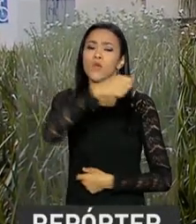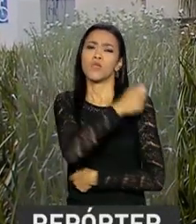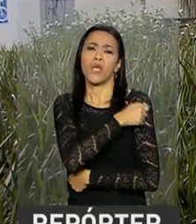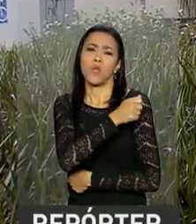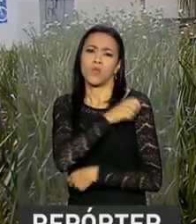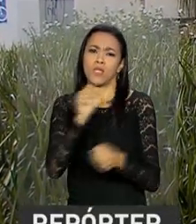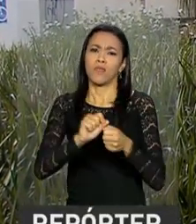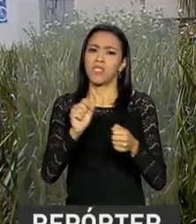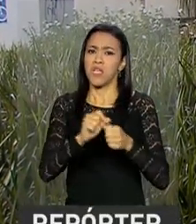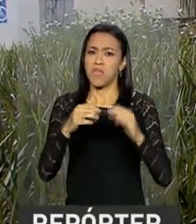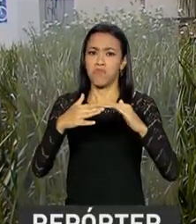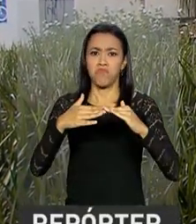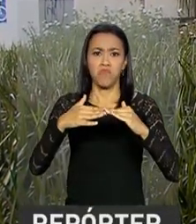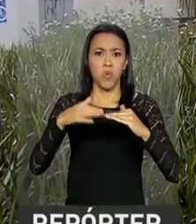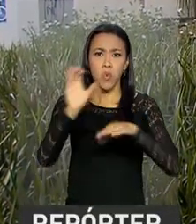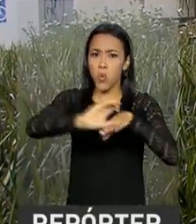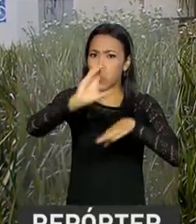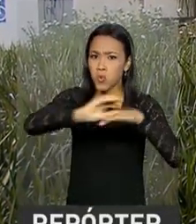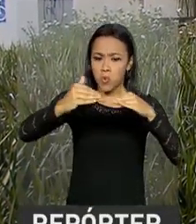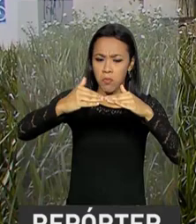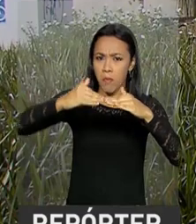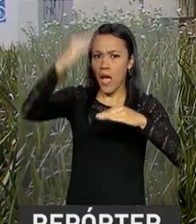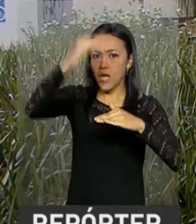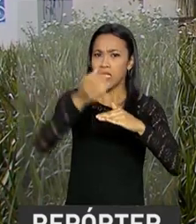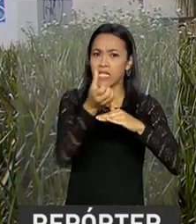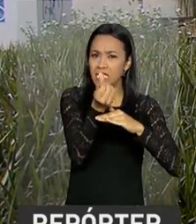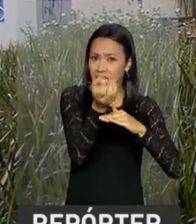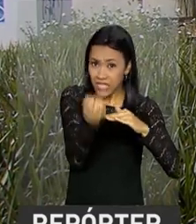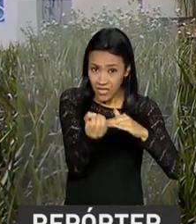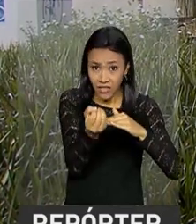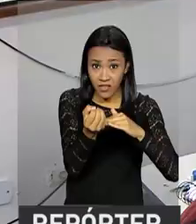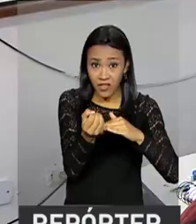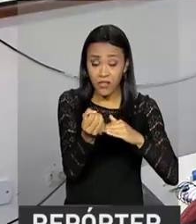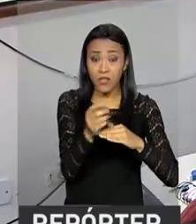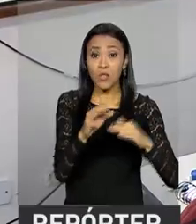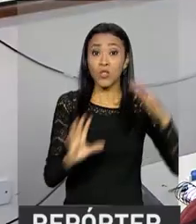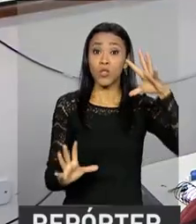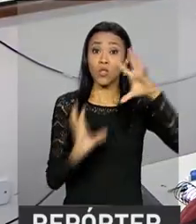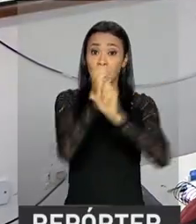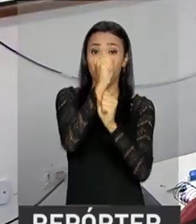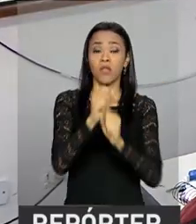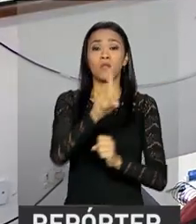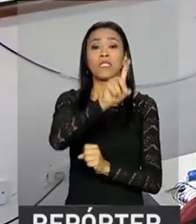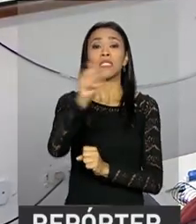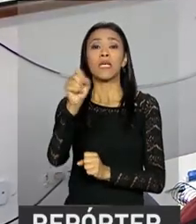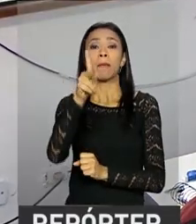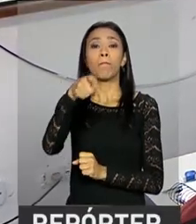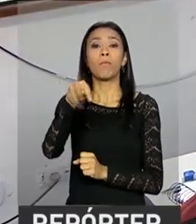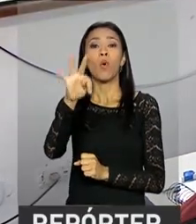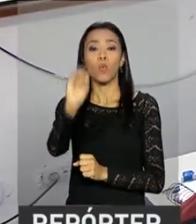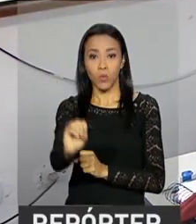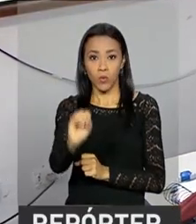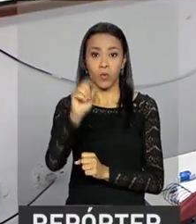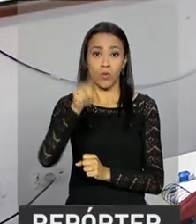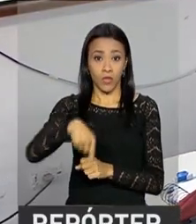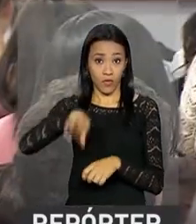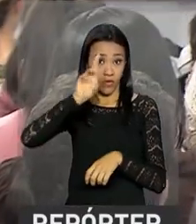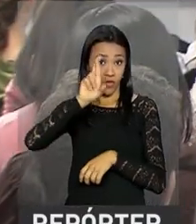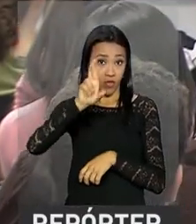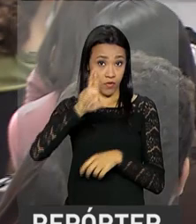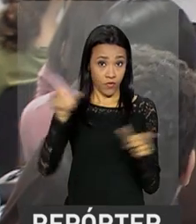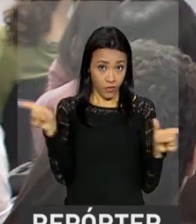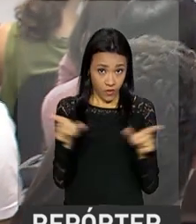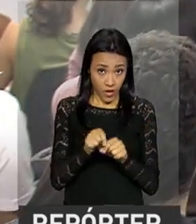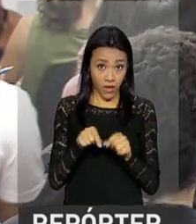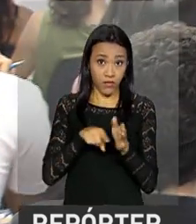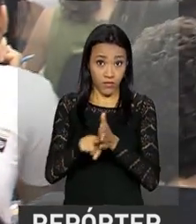exame não ultrapassou em nenhum curso 60 de um total de 100 pontos de acordo com dados divulgados pelo Instituto Nacional de estudos